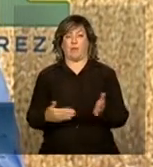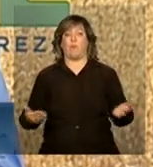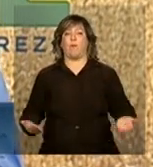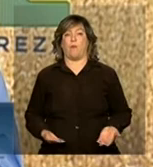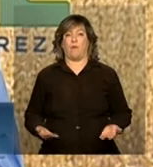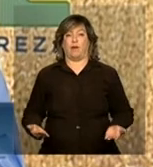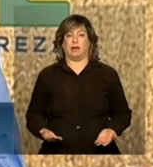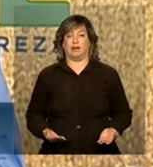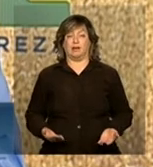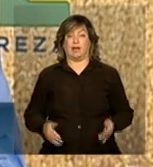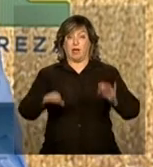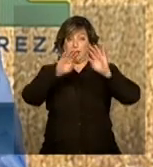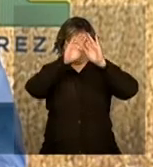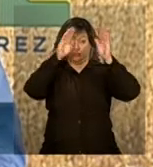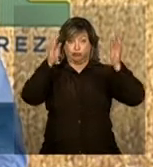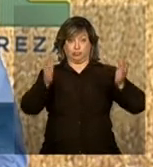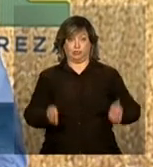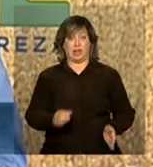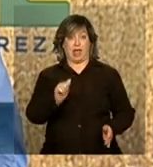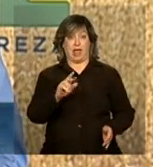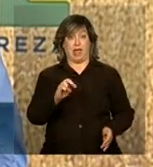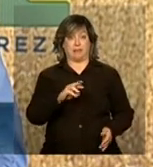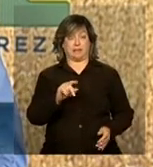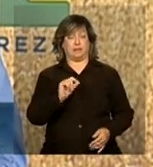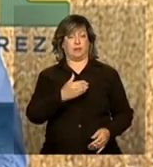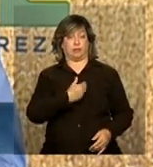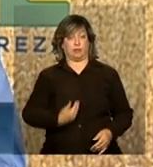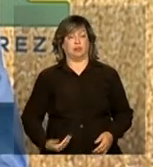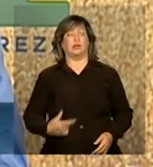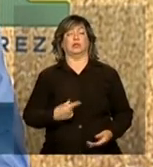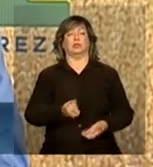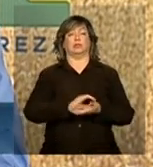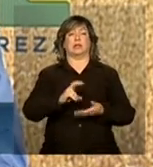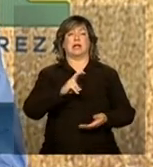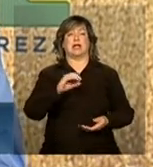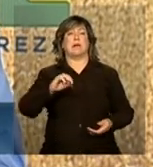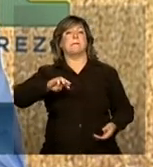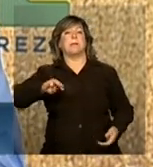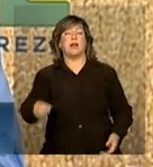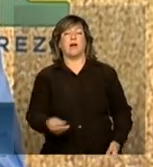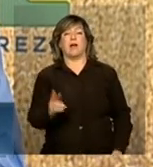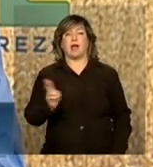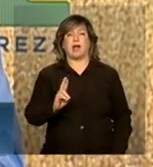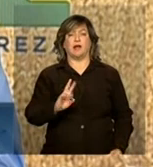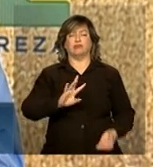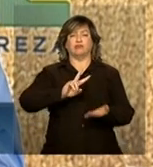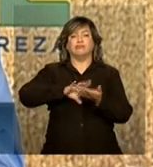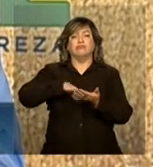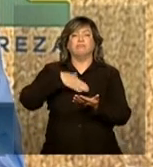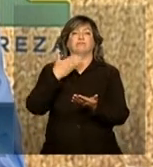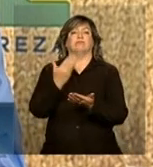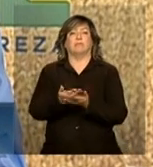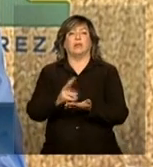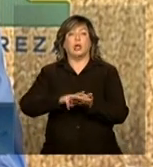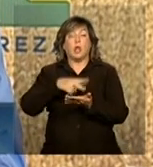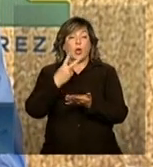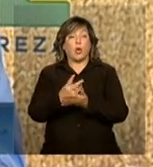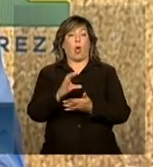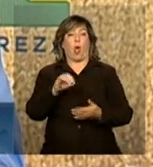Nos armazéns públicos, estamos investindo 500 milhões de reais. Vamos dobrar a capacidade de armazenagem da